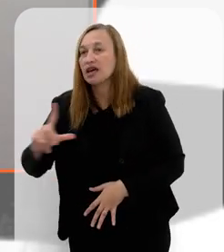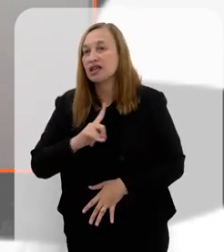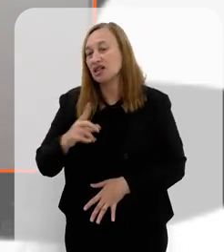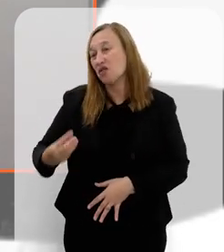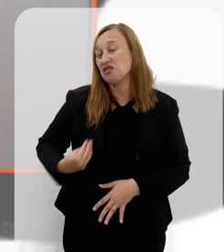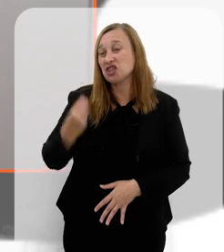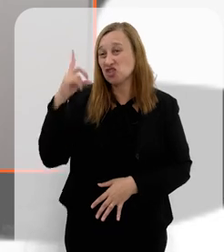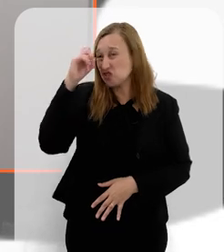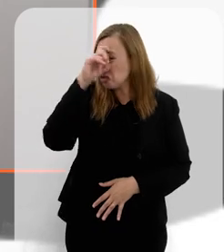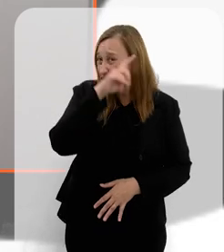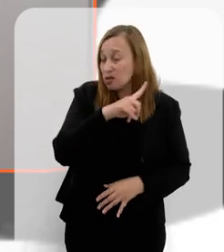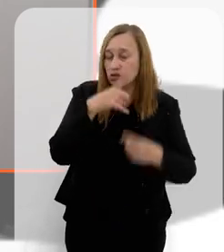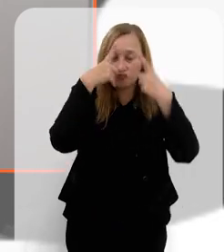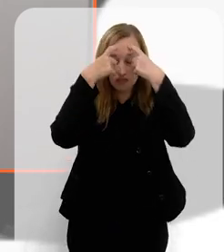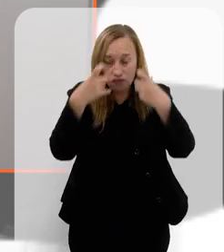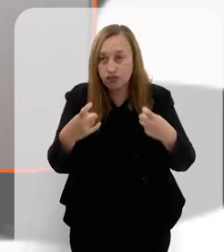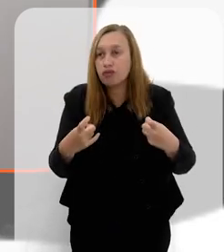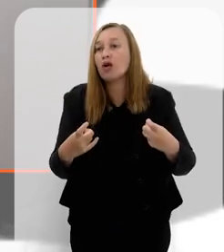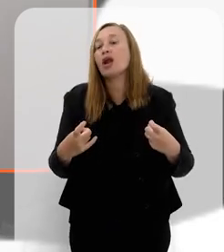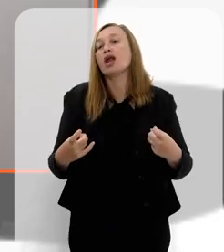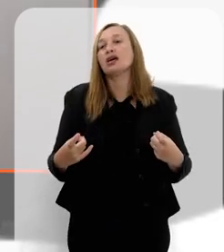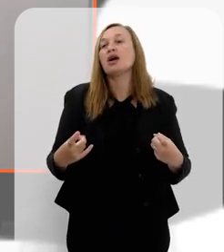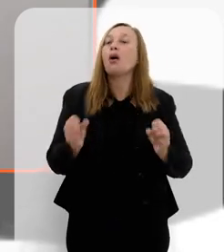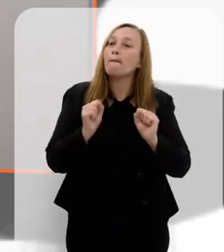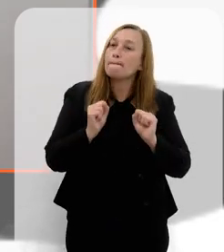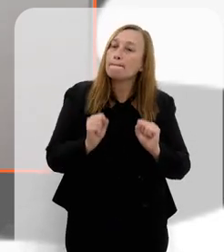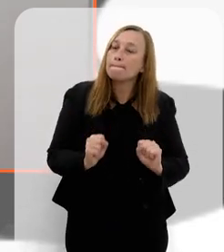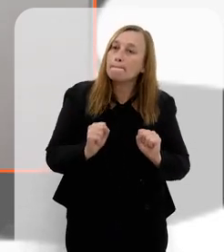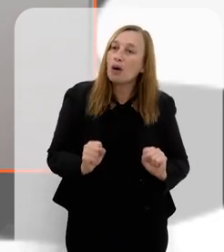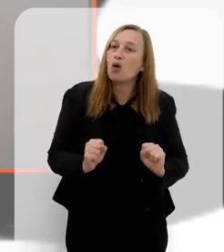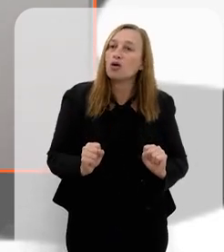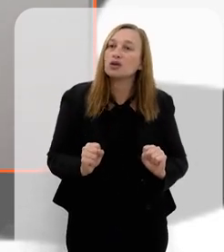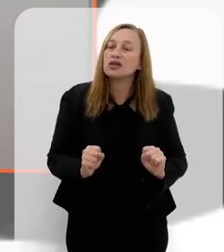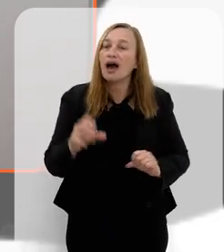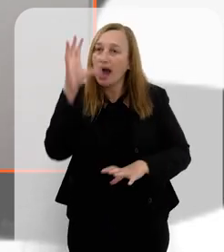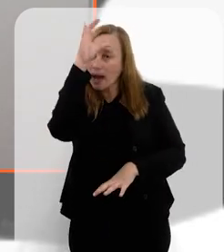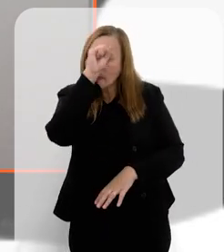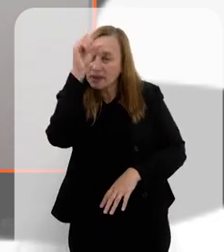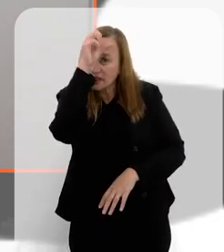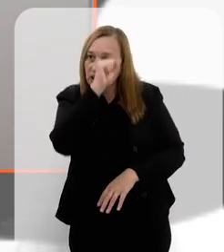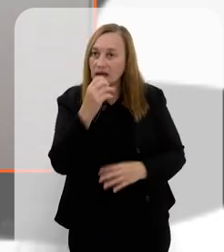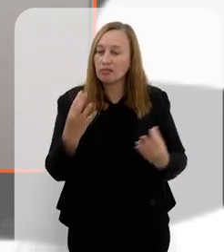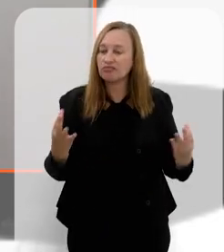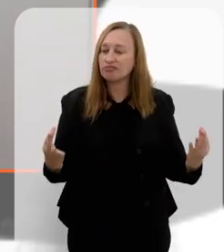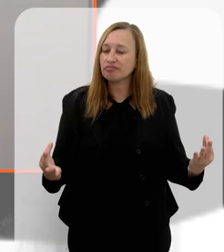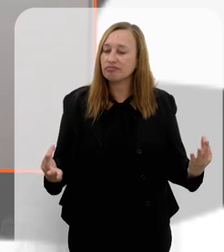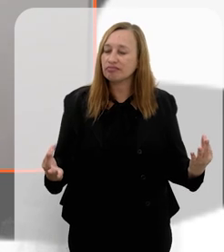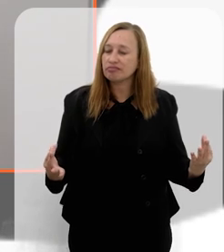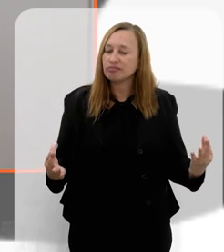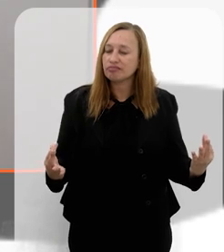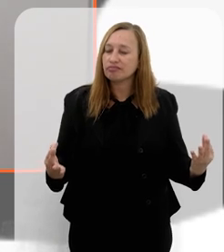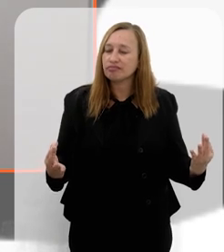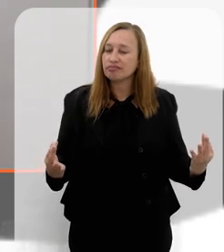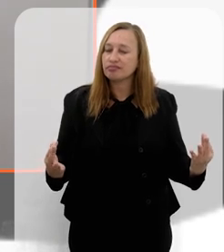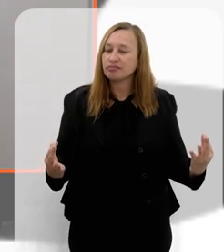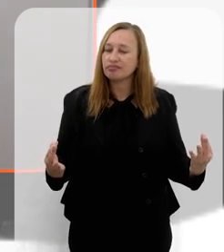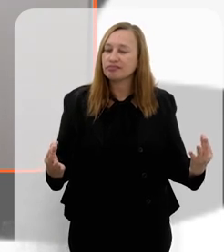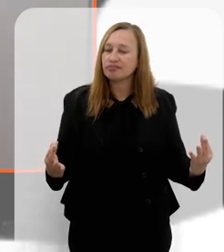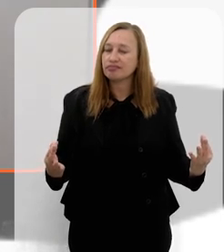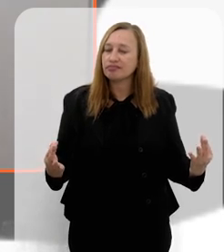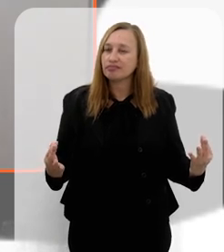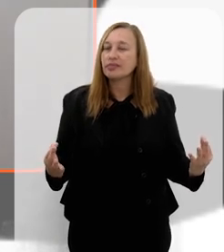que têm uma vida difícil, violenta, possam aprender a meditar esse